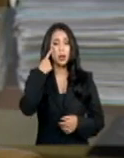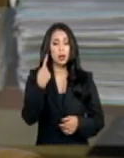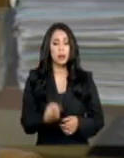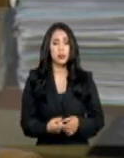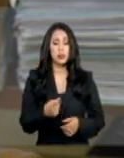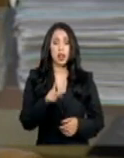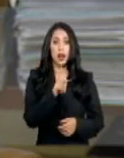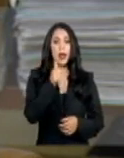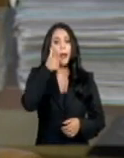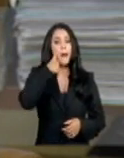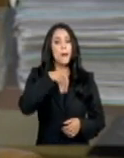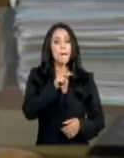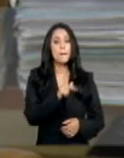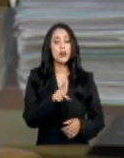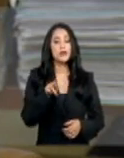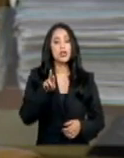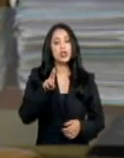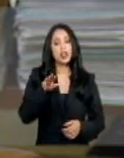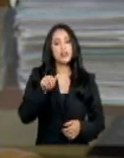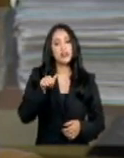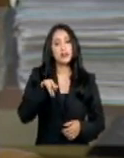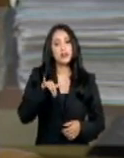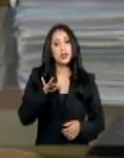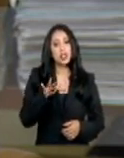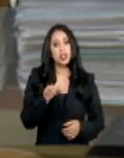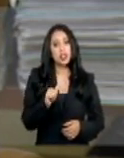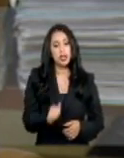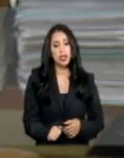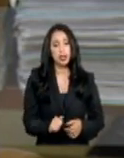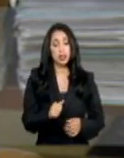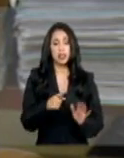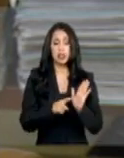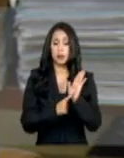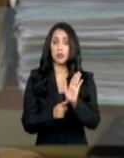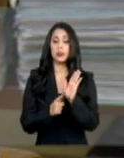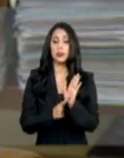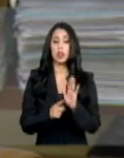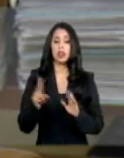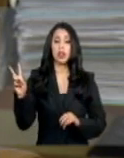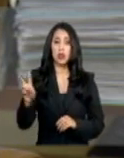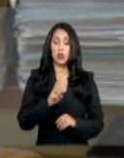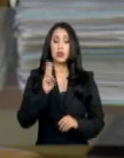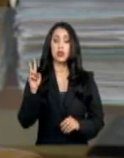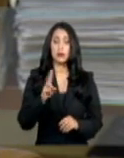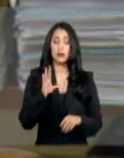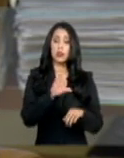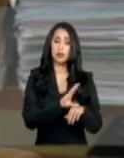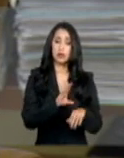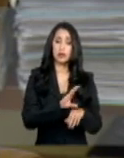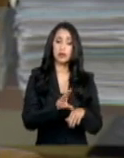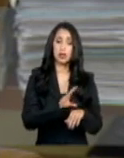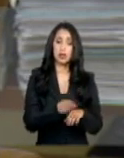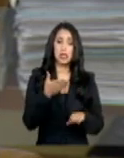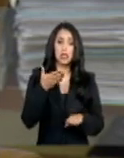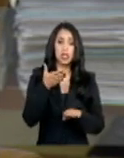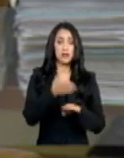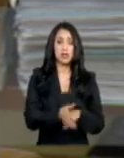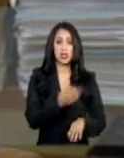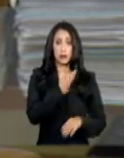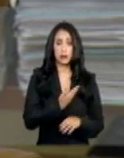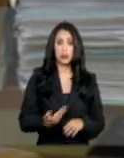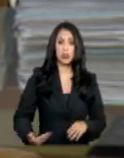vânia siciliano eta enquanto valor funcional que é a intervenções estatais ou a